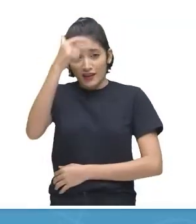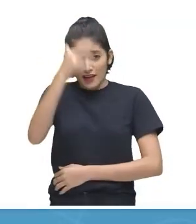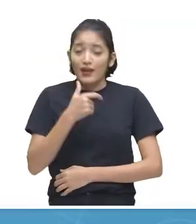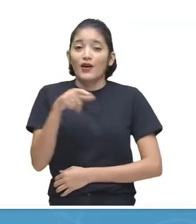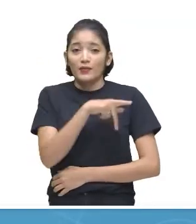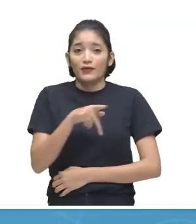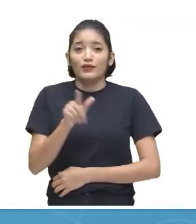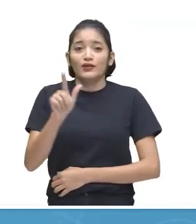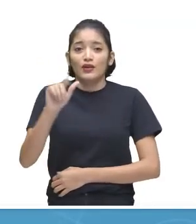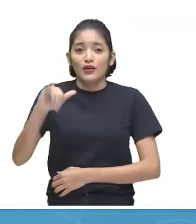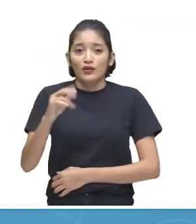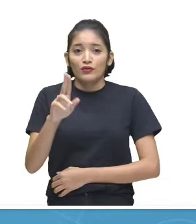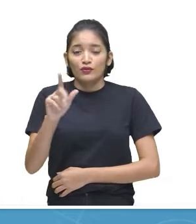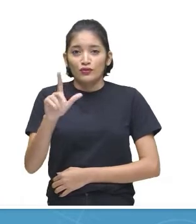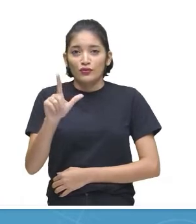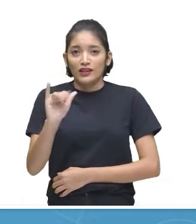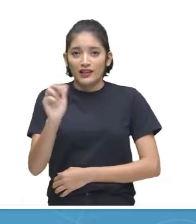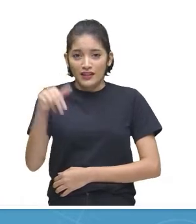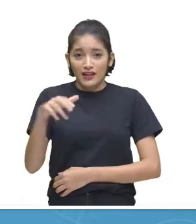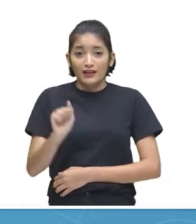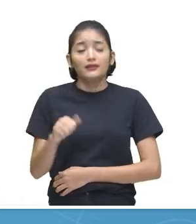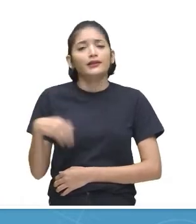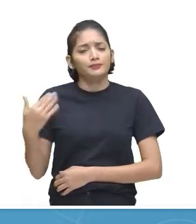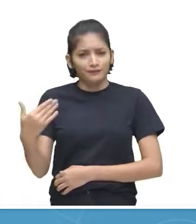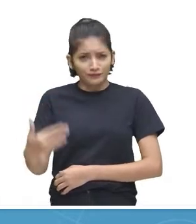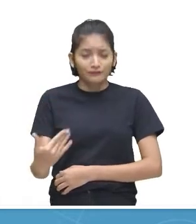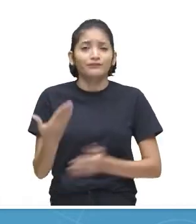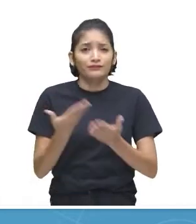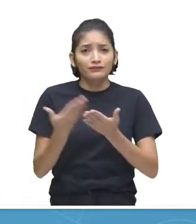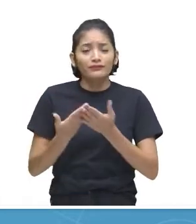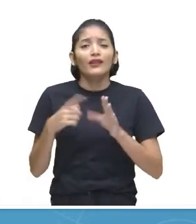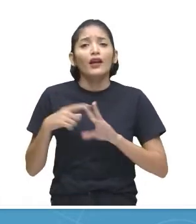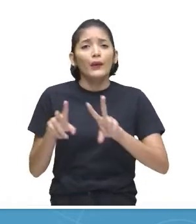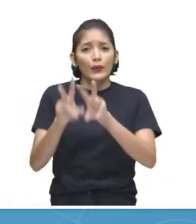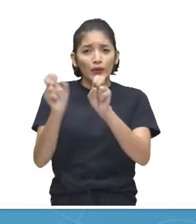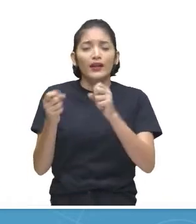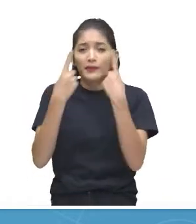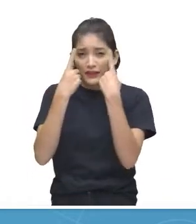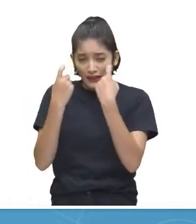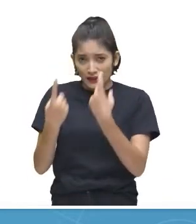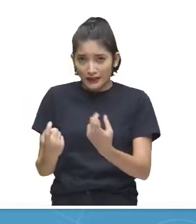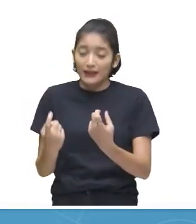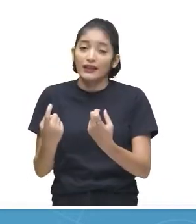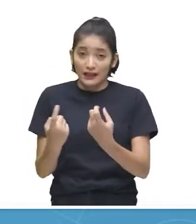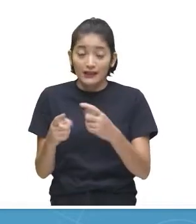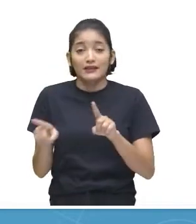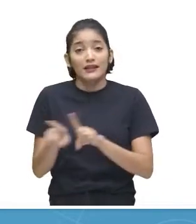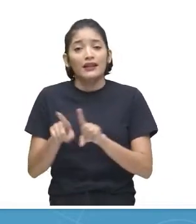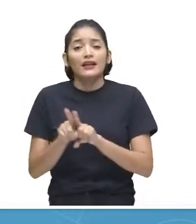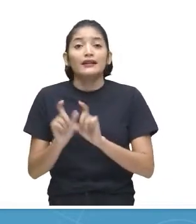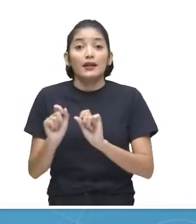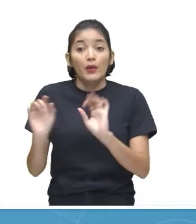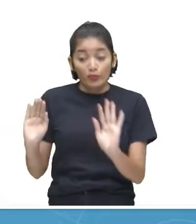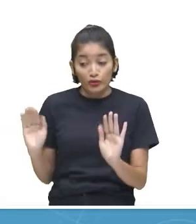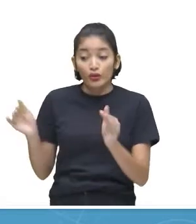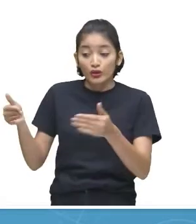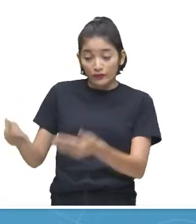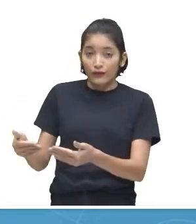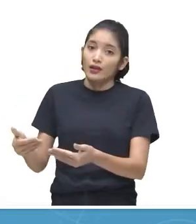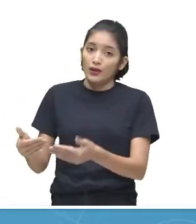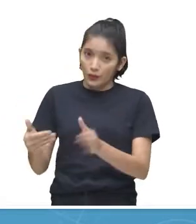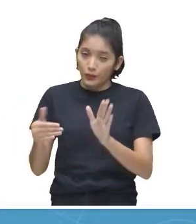sou a professora Juliana e ao longo da aula de hoje teremos aí alguns assuntos muito interessantes, um pouquinho assim